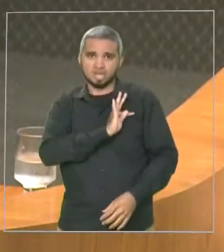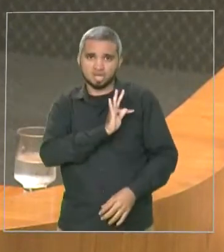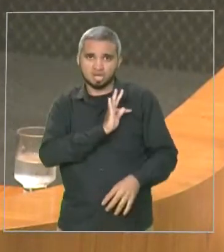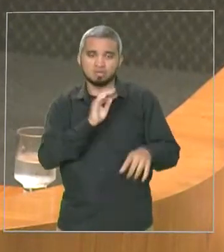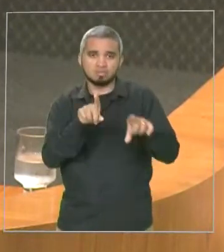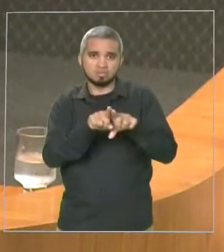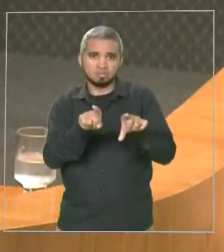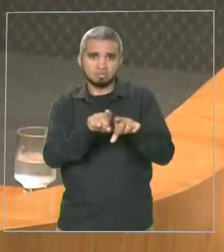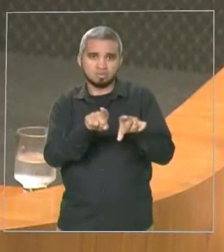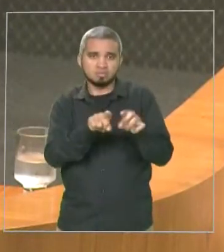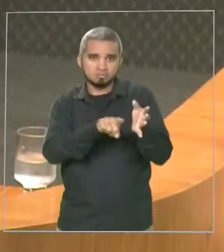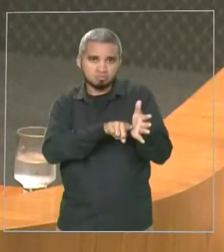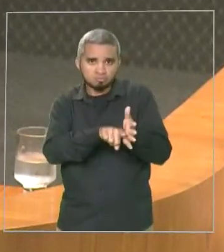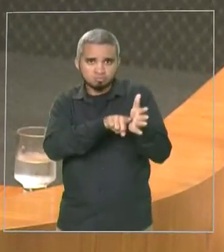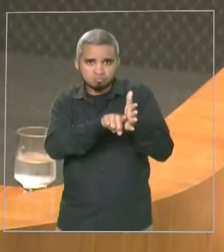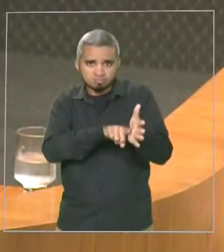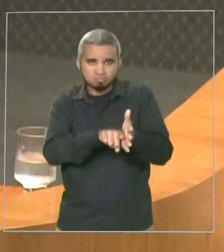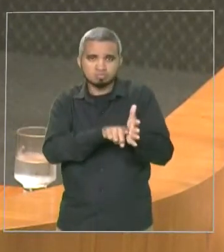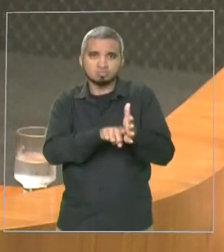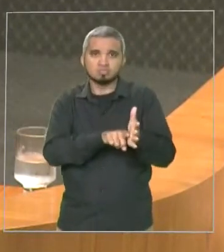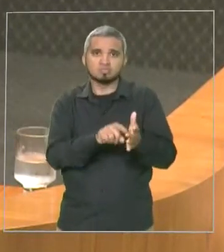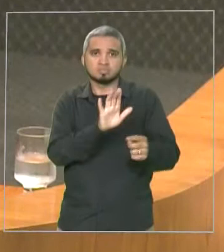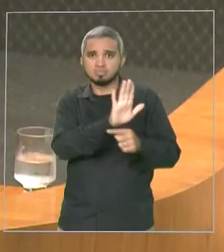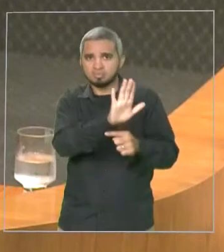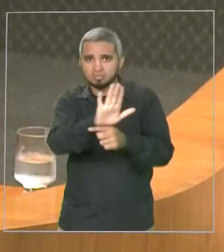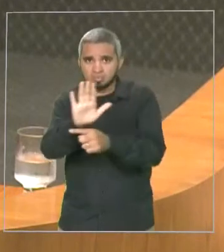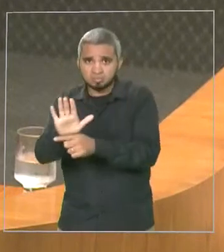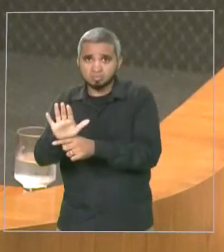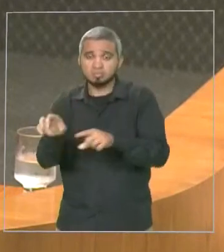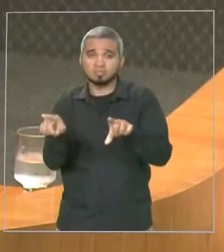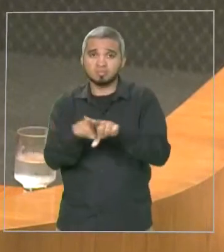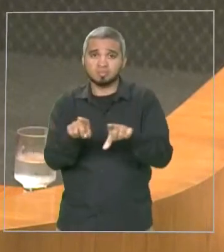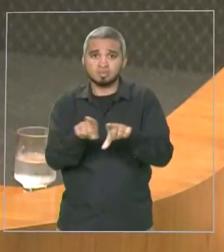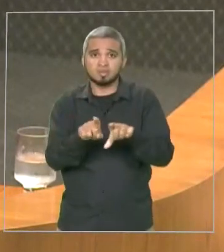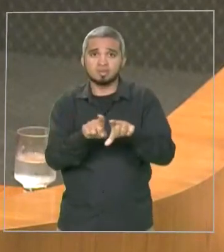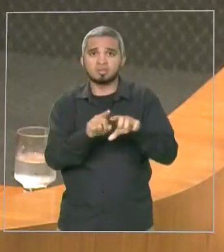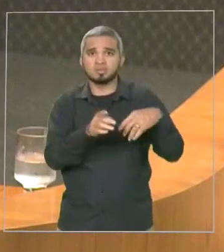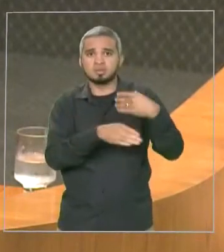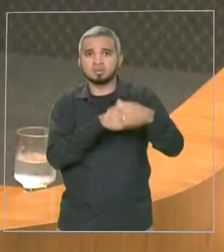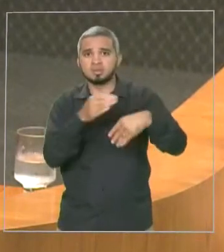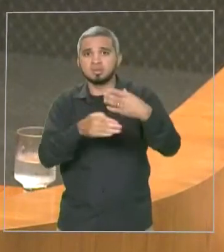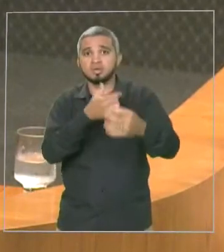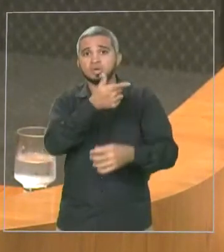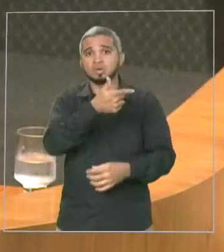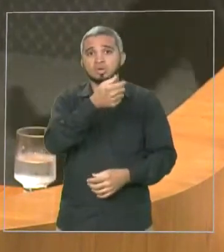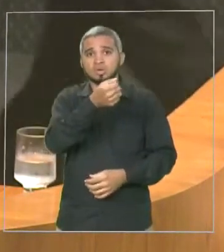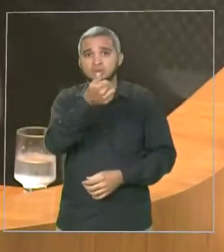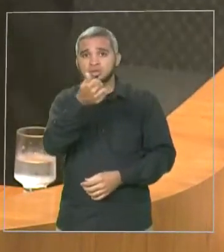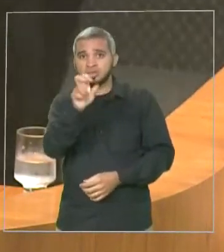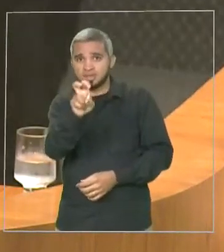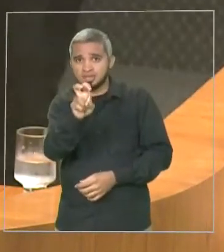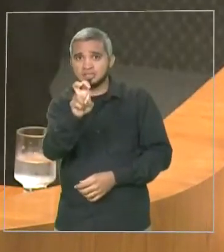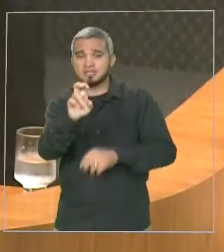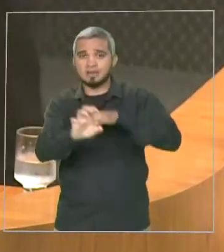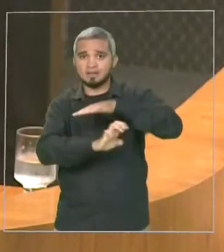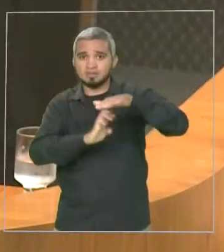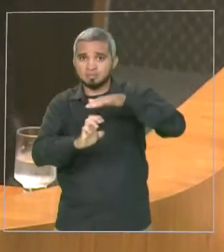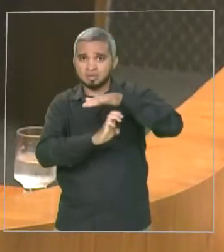consultoria. E em 2015 houve uma nova alteração contratual e a empresa agora passou a